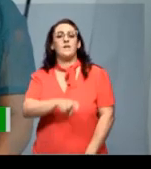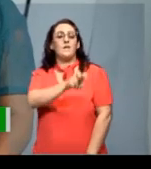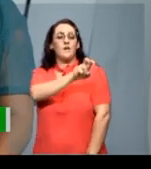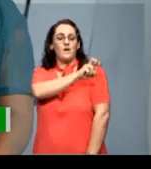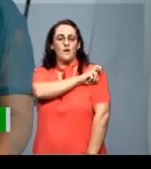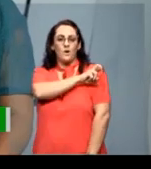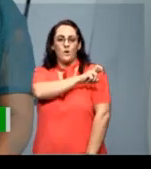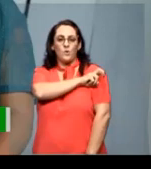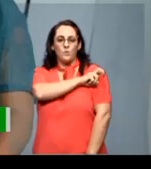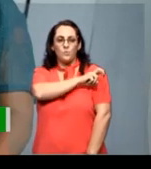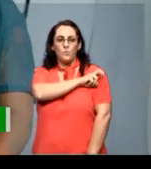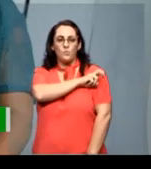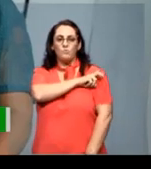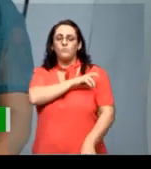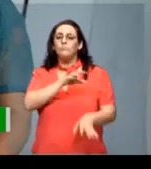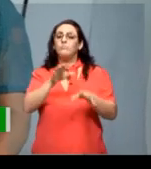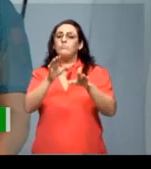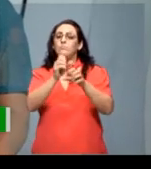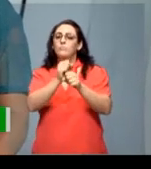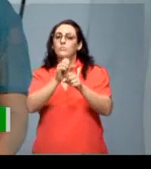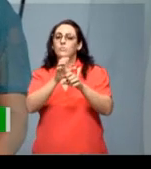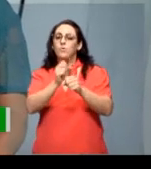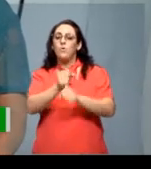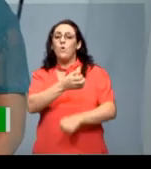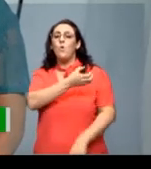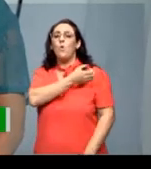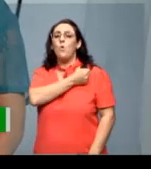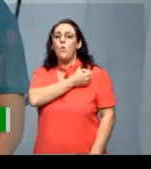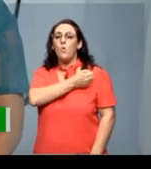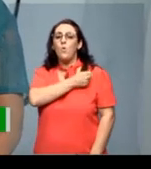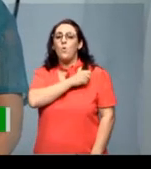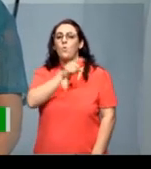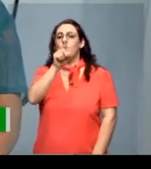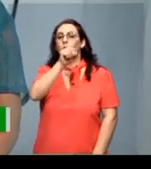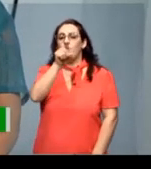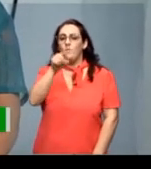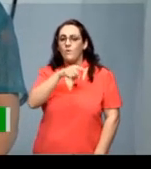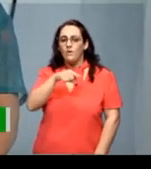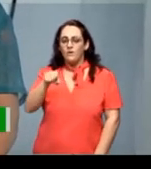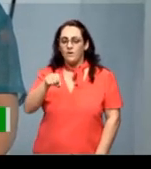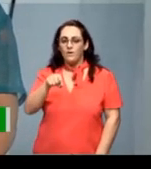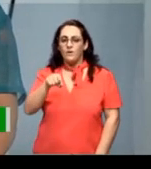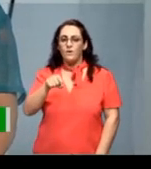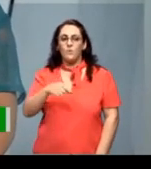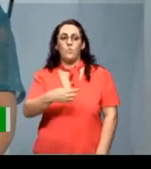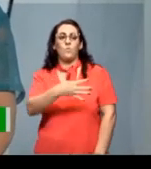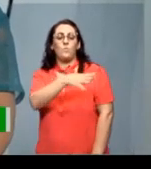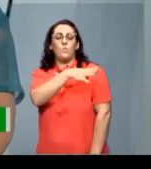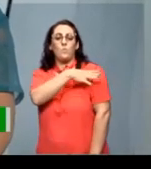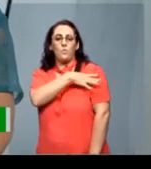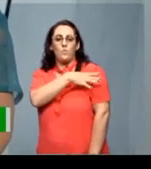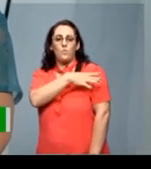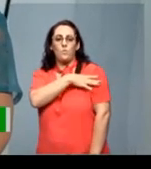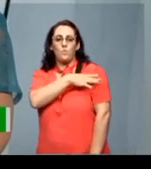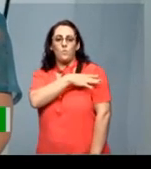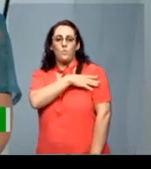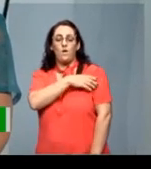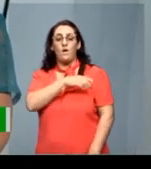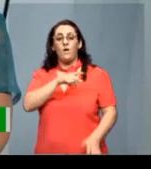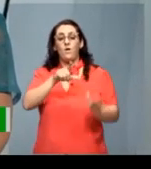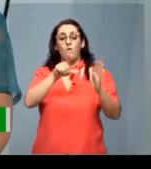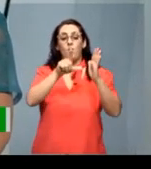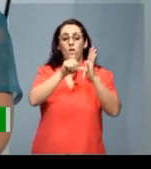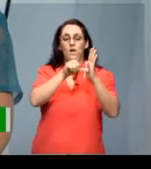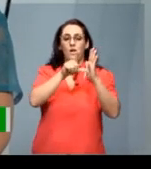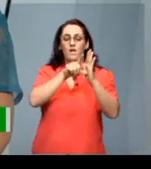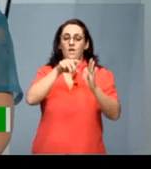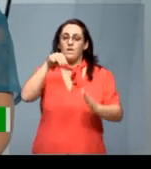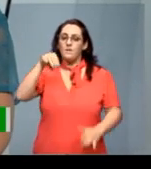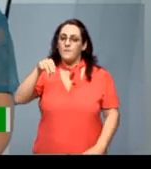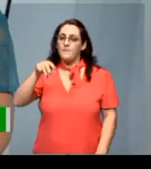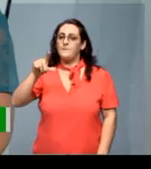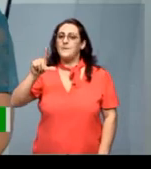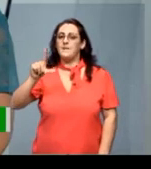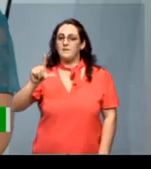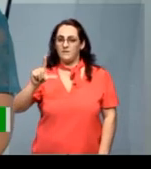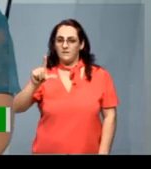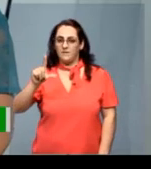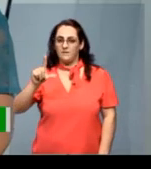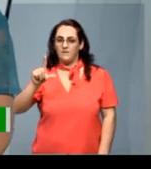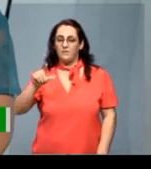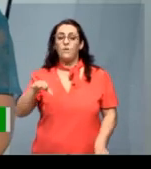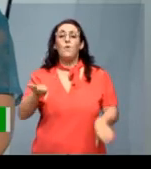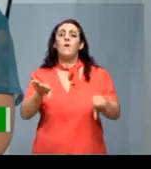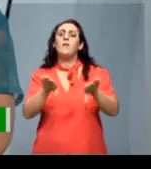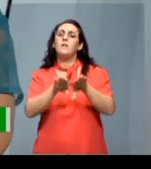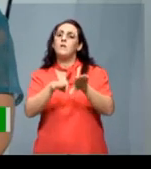números inteiros e o quarto ano, litro e mililitro. Eu vou estar substituindo, né, o